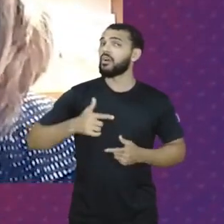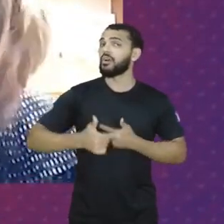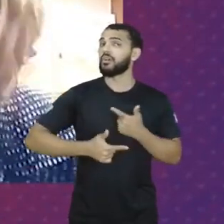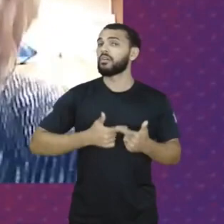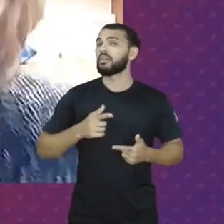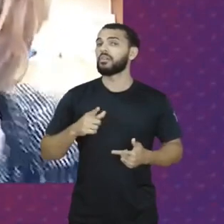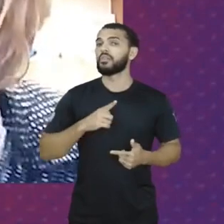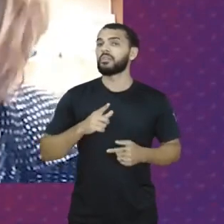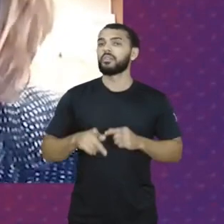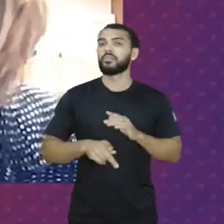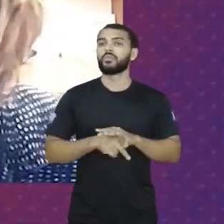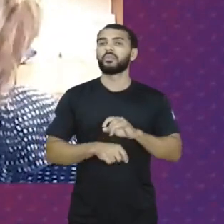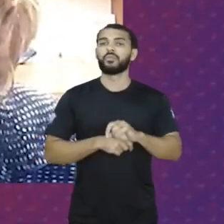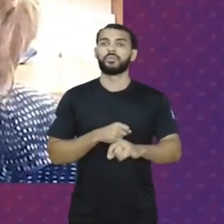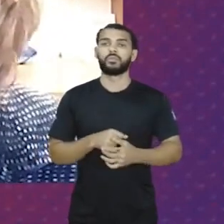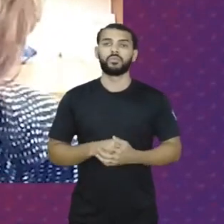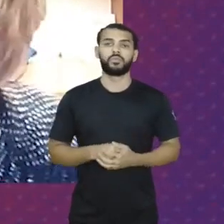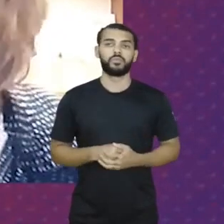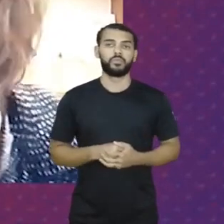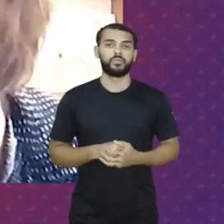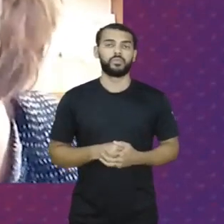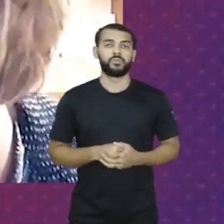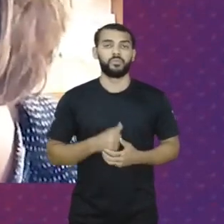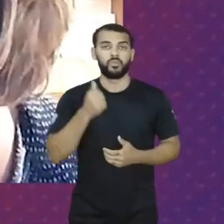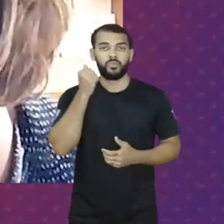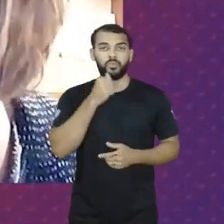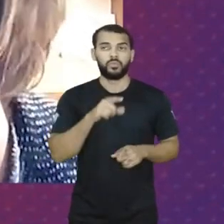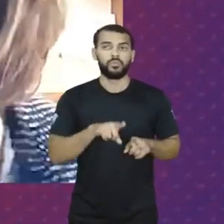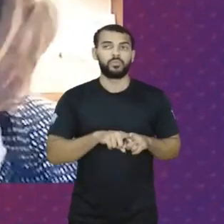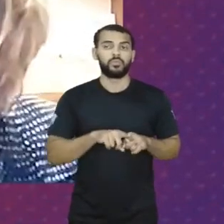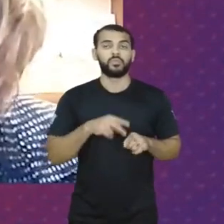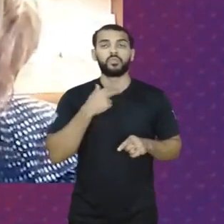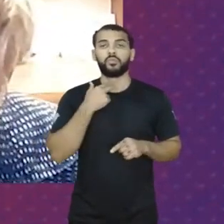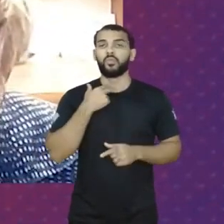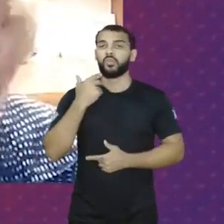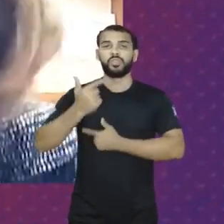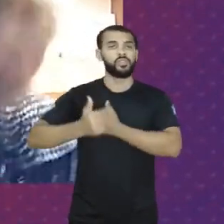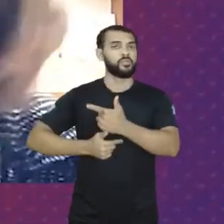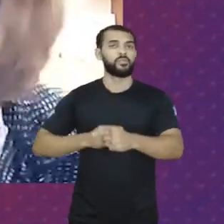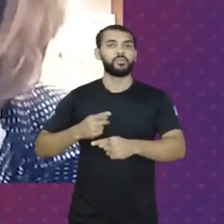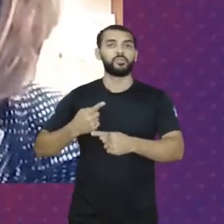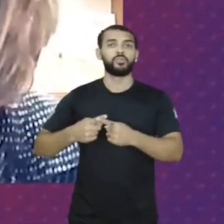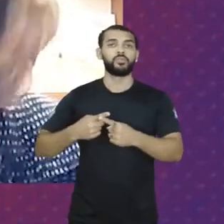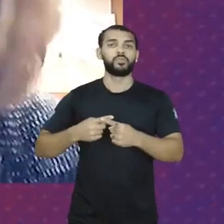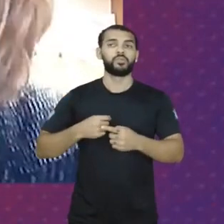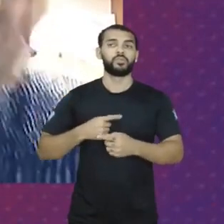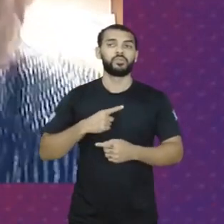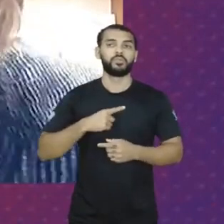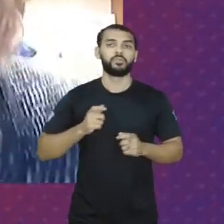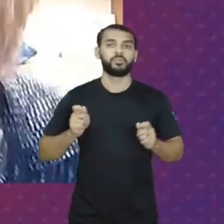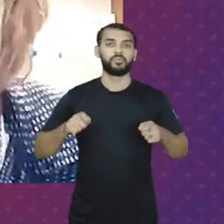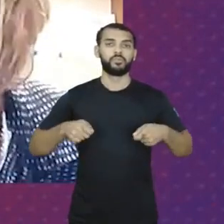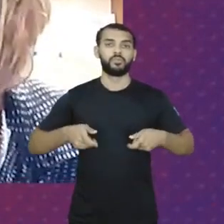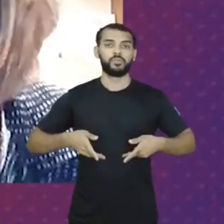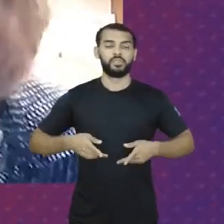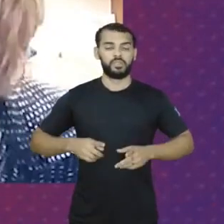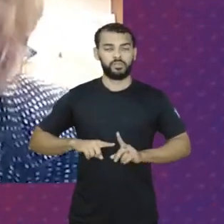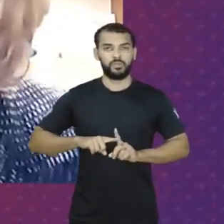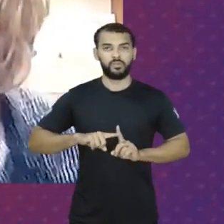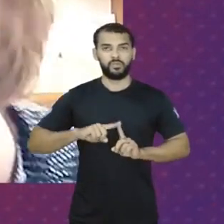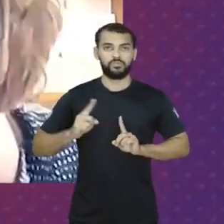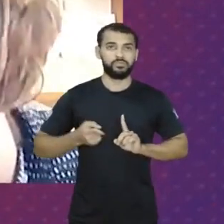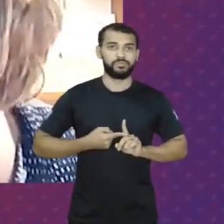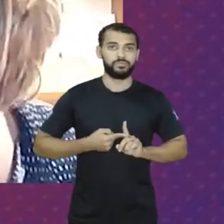maternofobia. Muitas vezes as mulheres são impedidas de assumirem um posto de trabalho porque têm a possibilidade, porque carregam úteros, porque